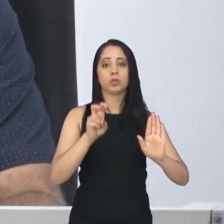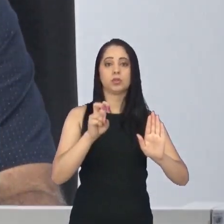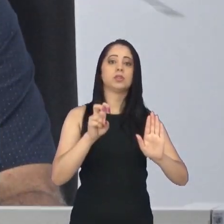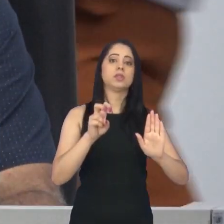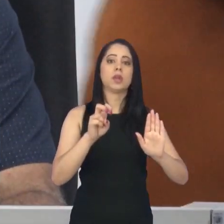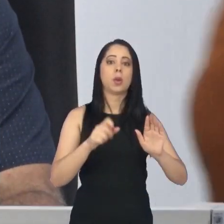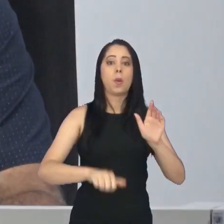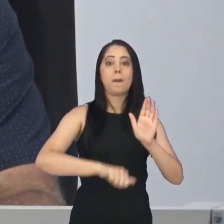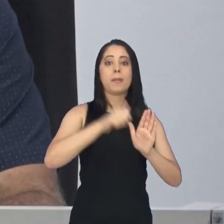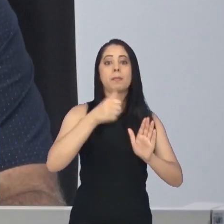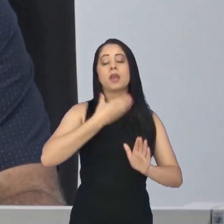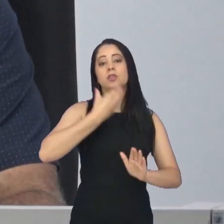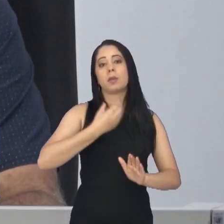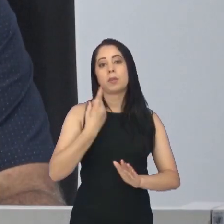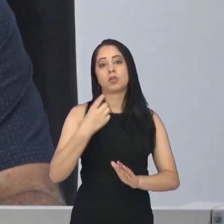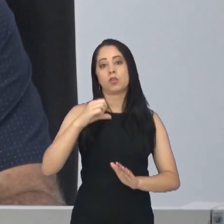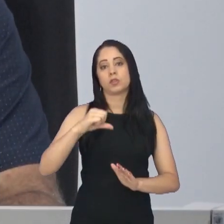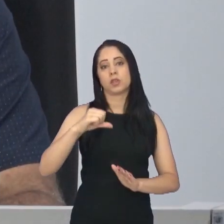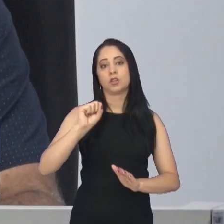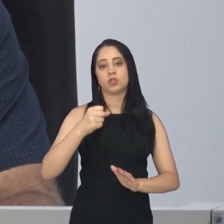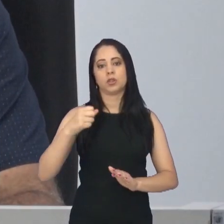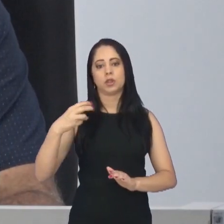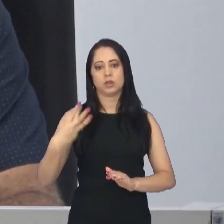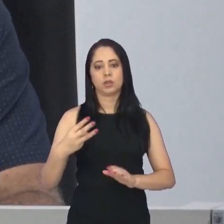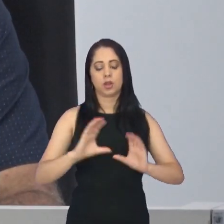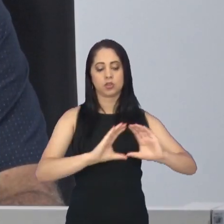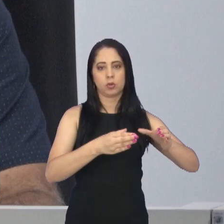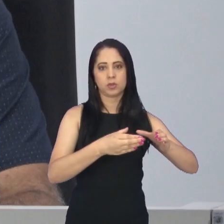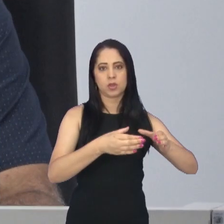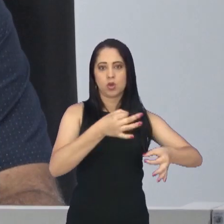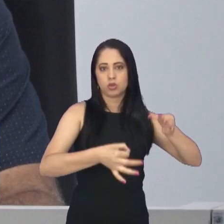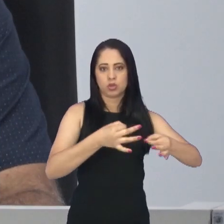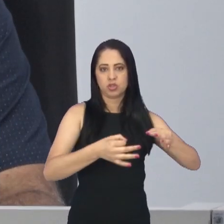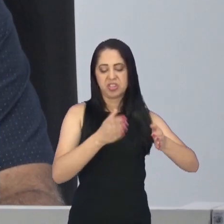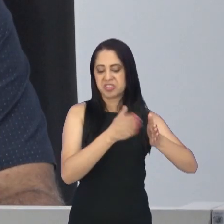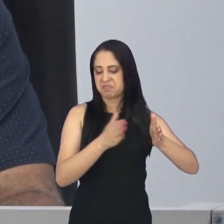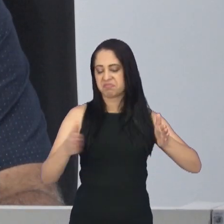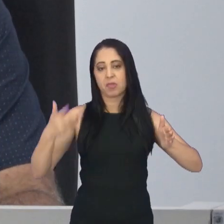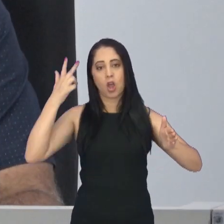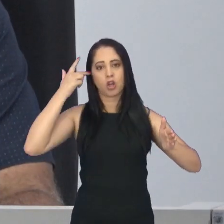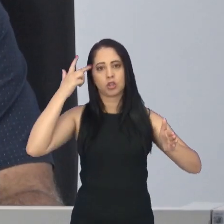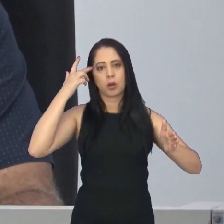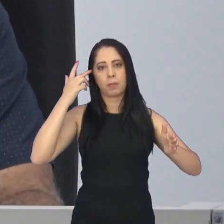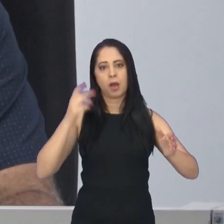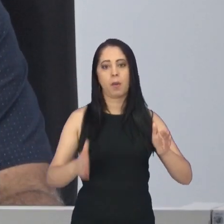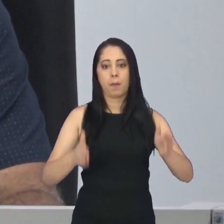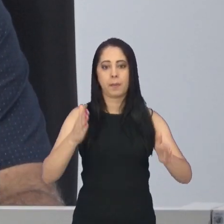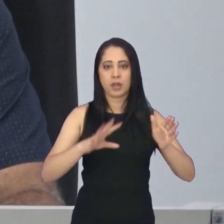de 1983. Comissão Justiça, rito ordinário, término do prazo para emendas,